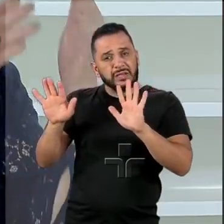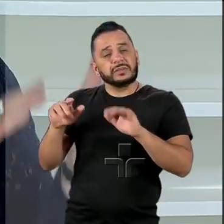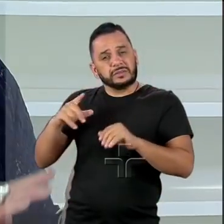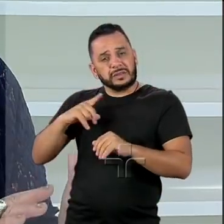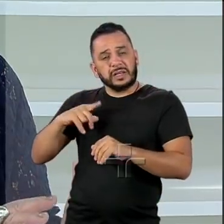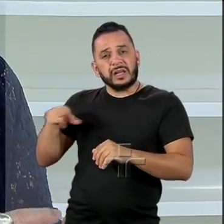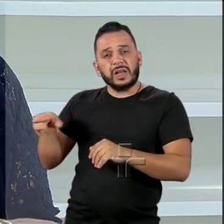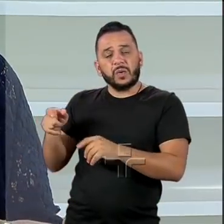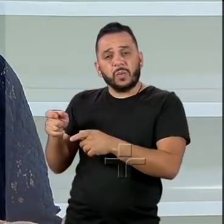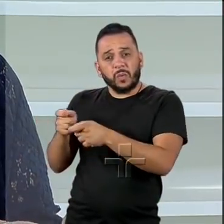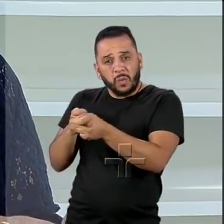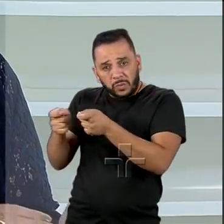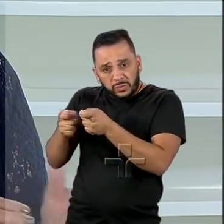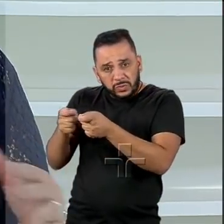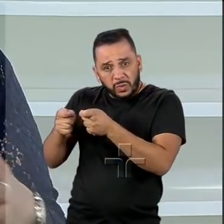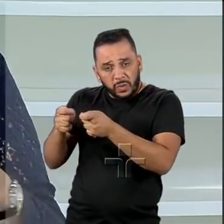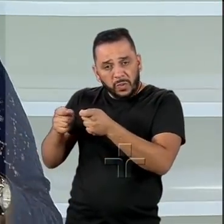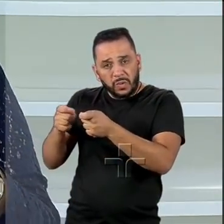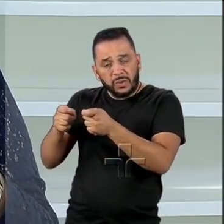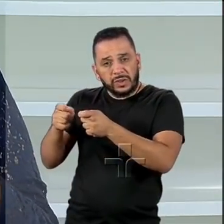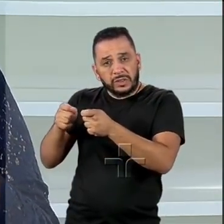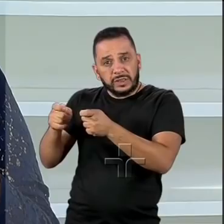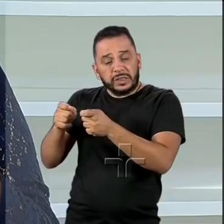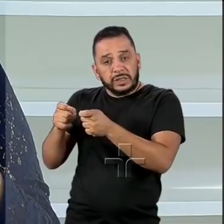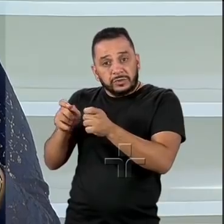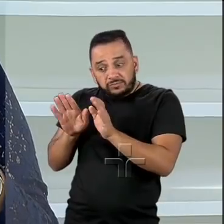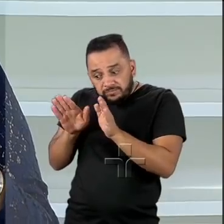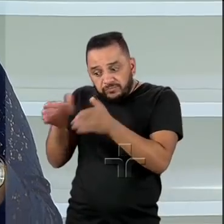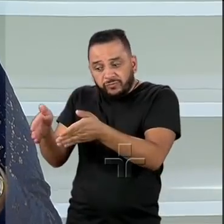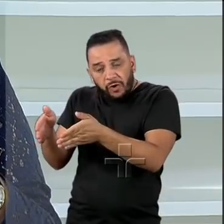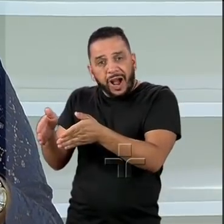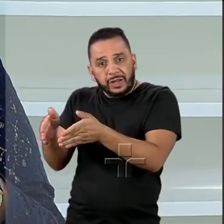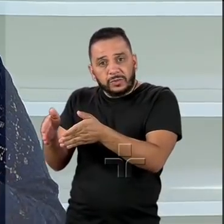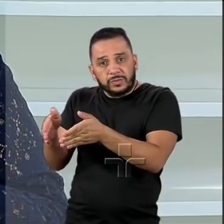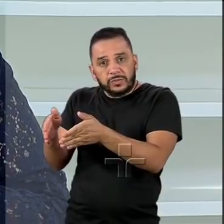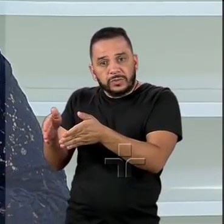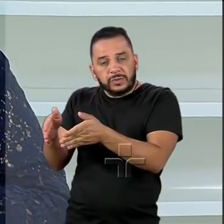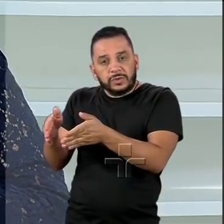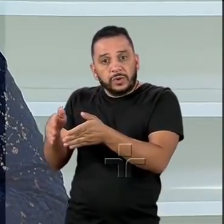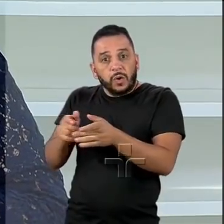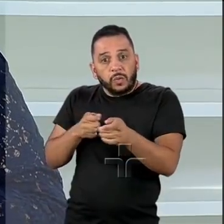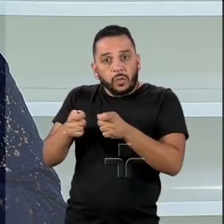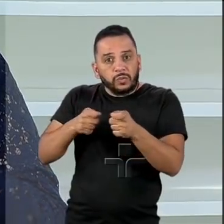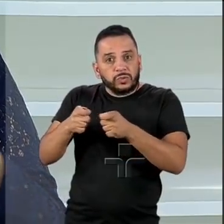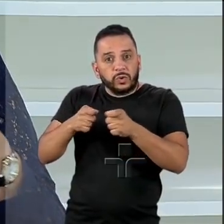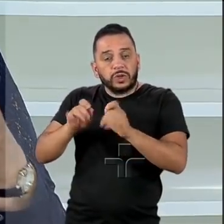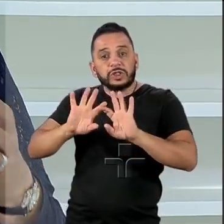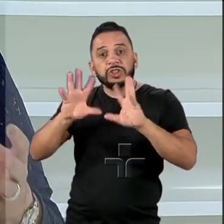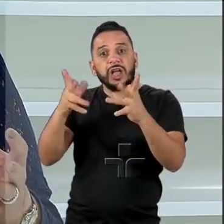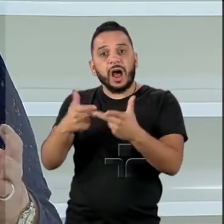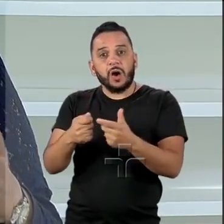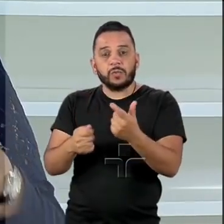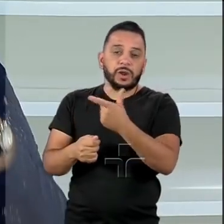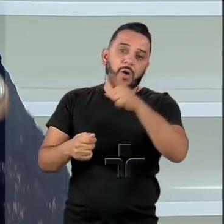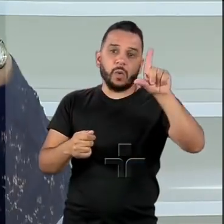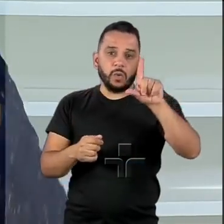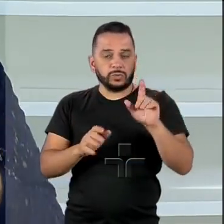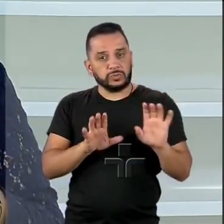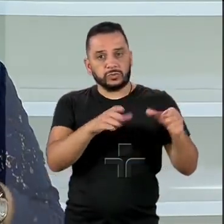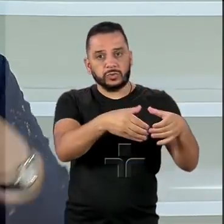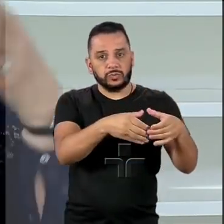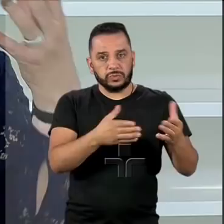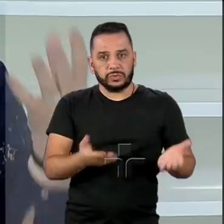difuso para outro tribunal. Desta forma, nós estamos caminhando para verificar que